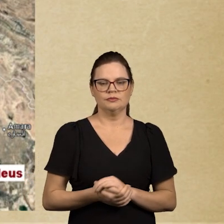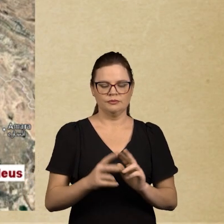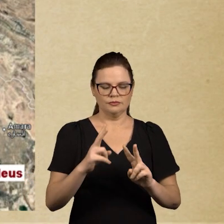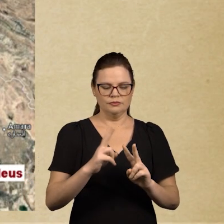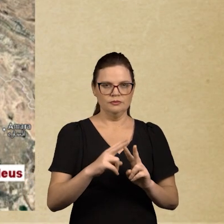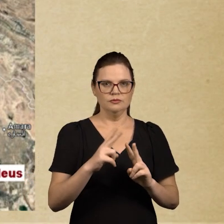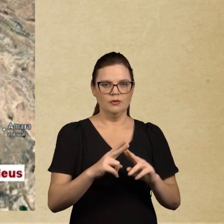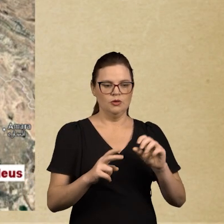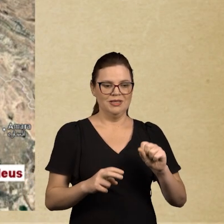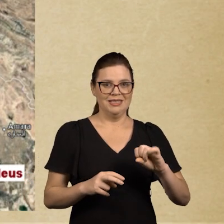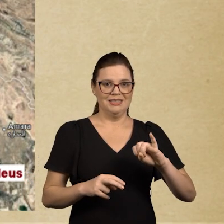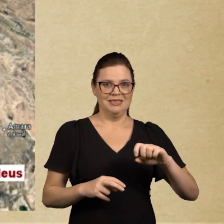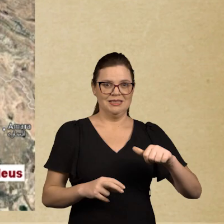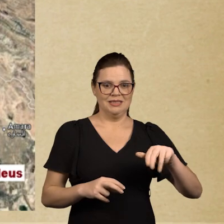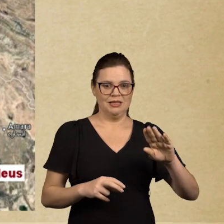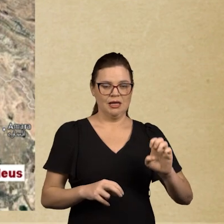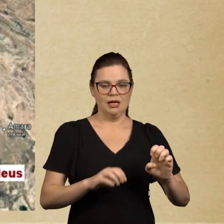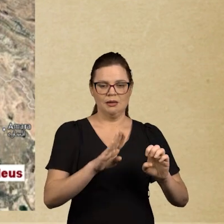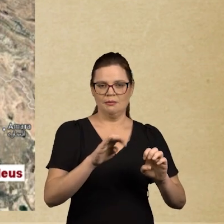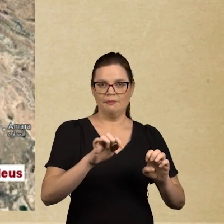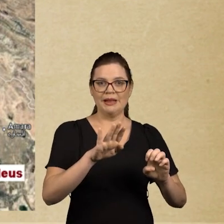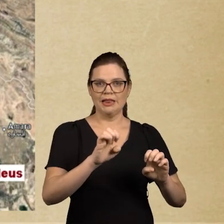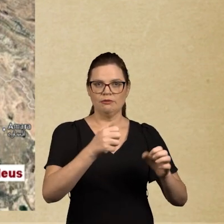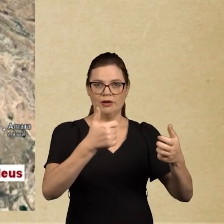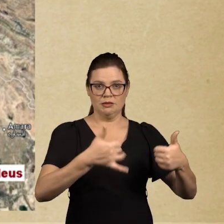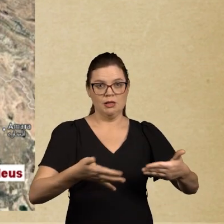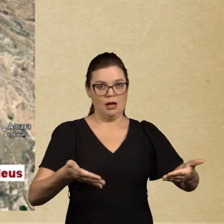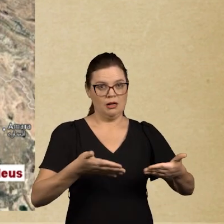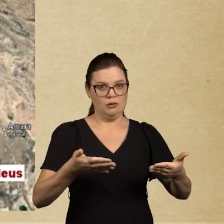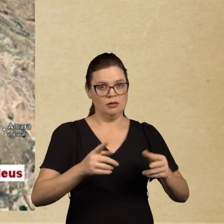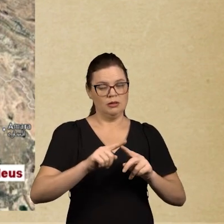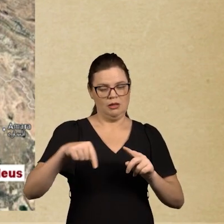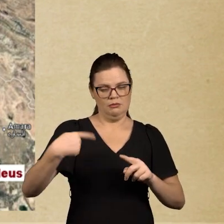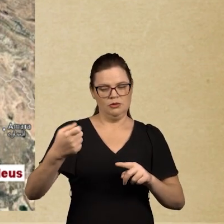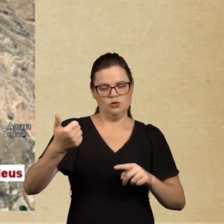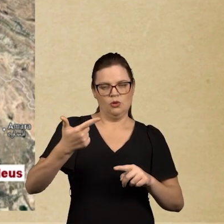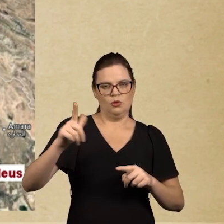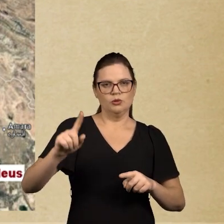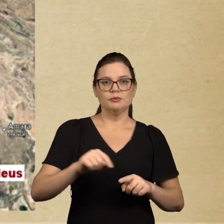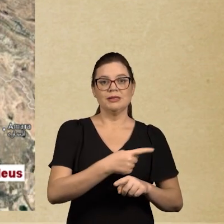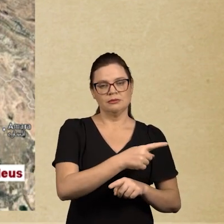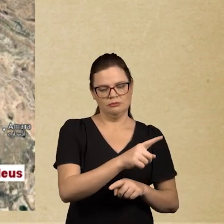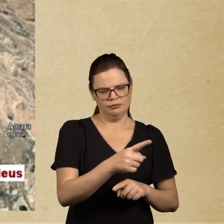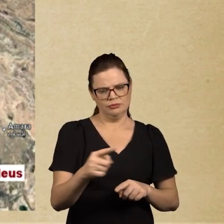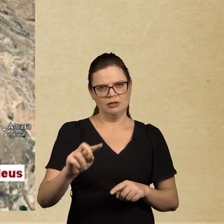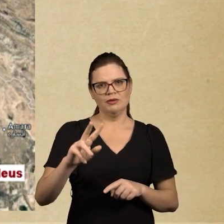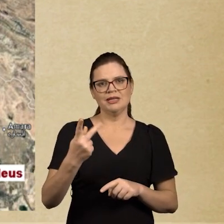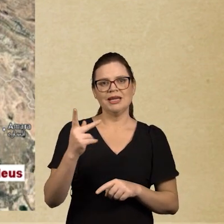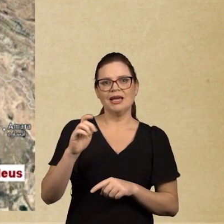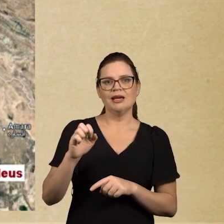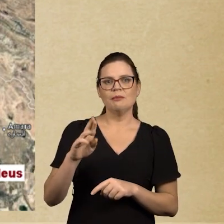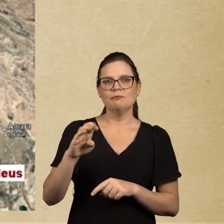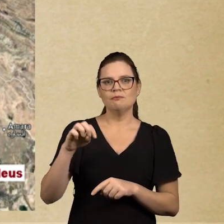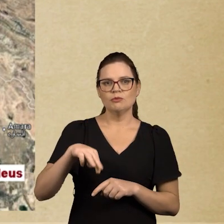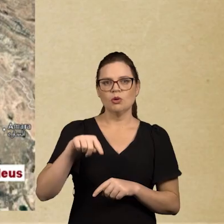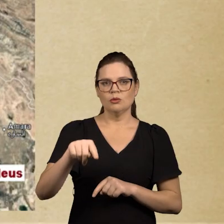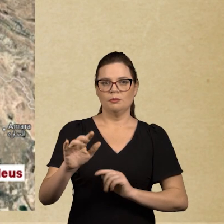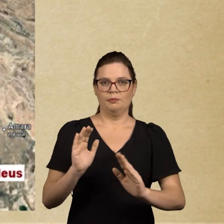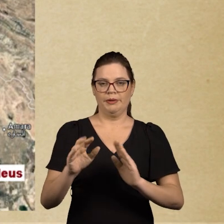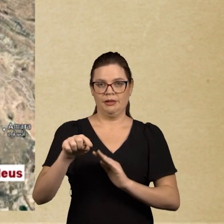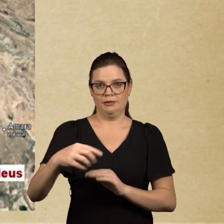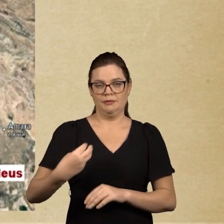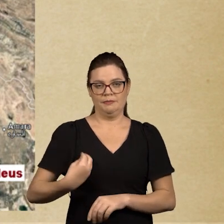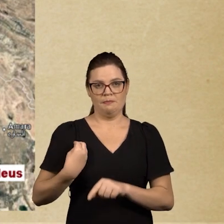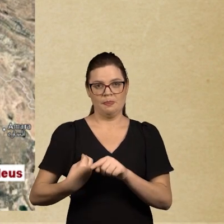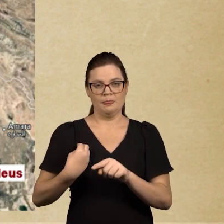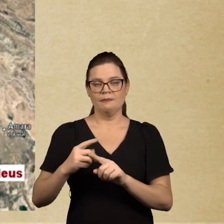dois locais que é Siquém e Betel. Depois ele vai para Hebron, onde ele permanece um tempo considerado ali da sua vida. Sim.